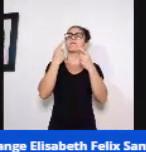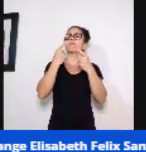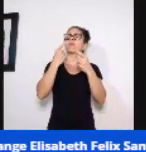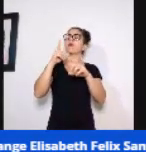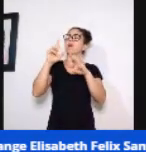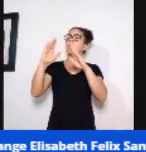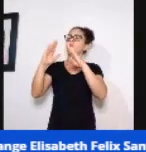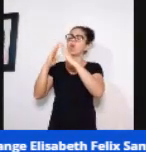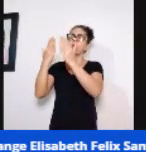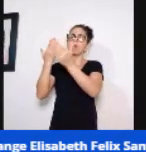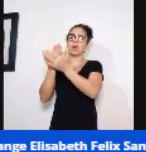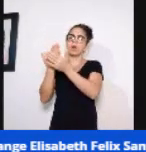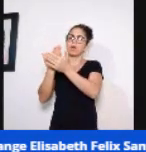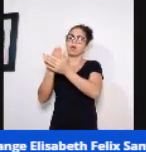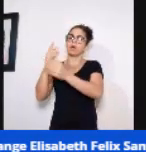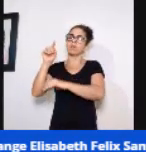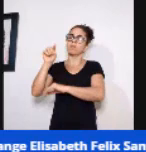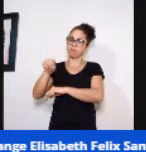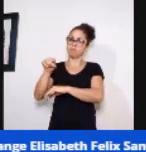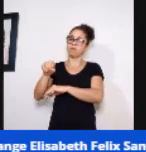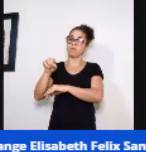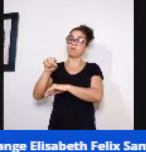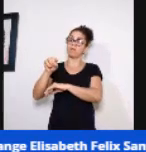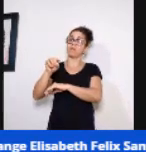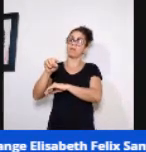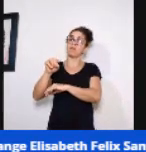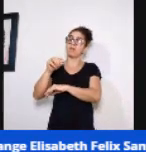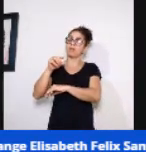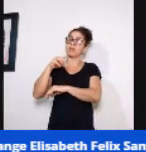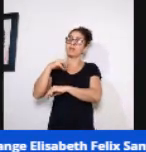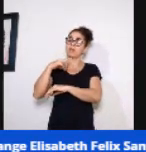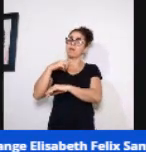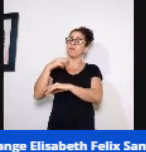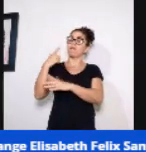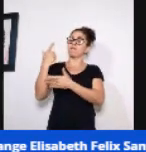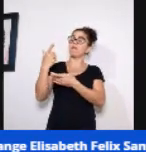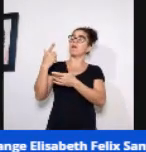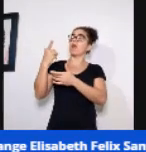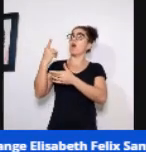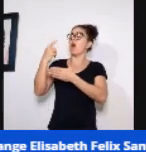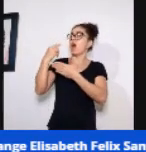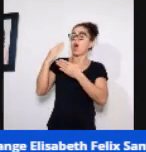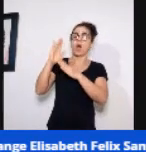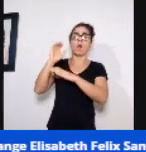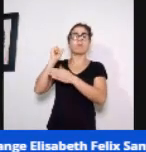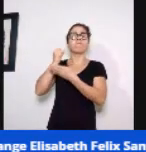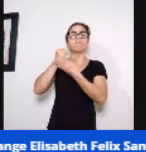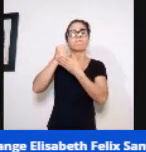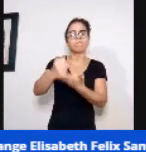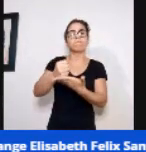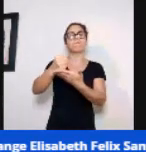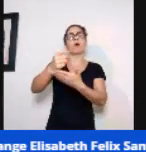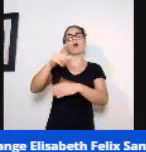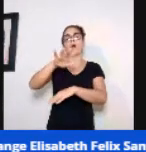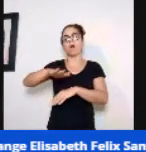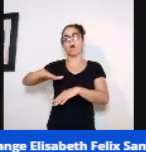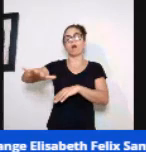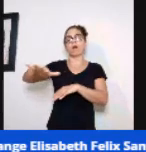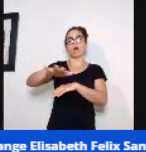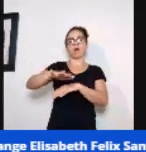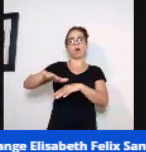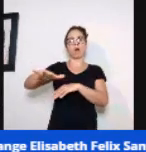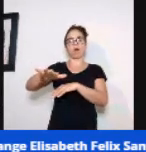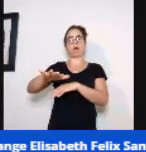ela estava, mesmo que de forma escalonada, prestando os demais atendimentos à sua clientela, né? No caso, nós teríamos